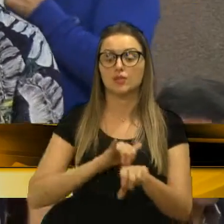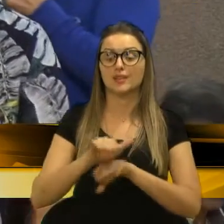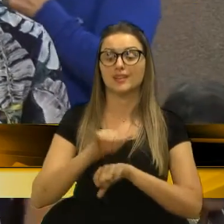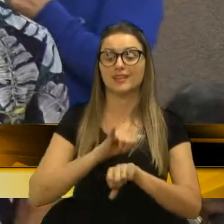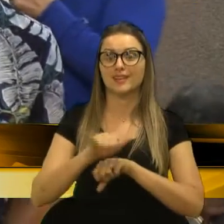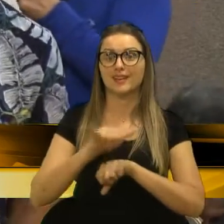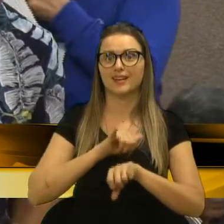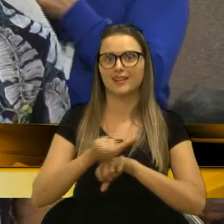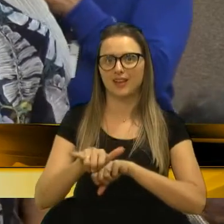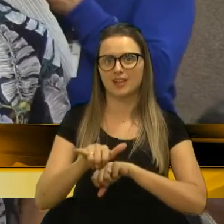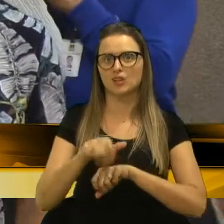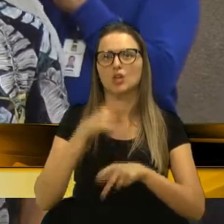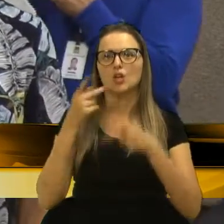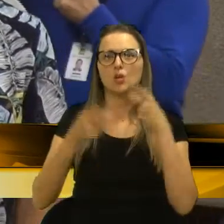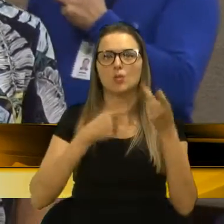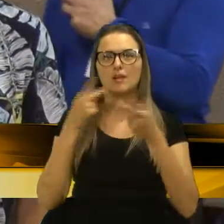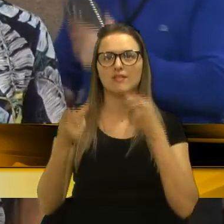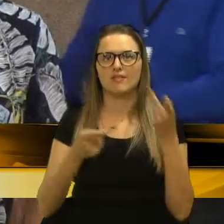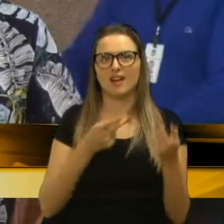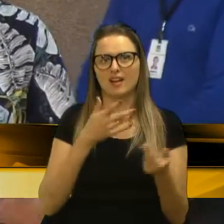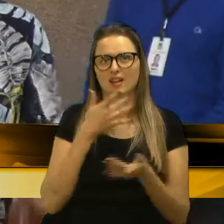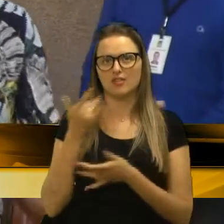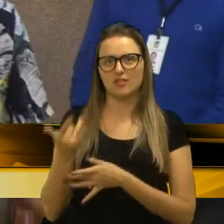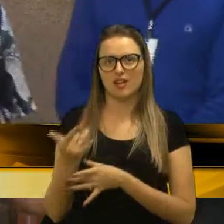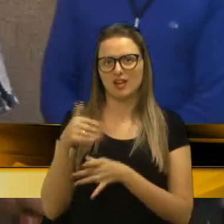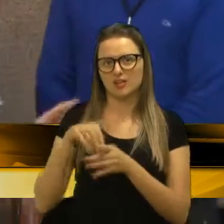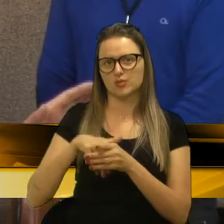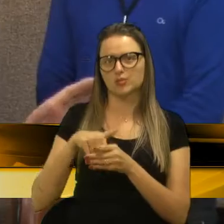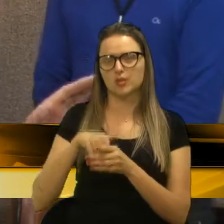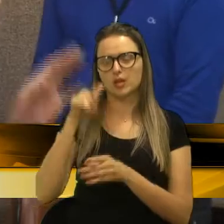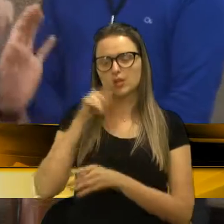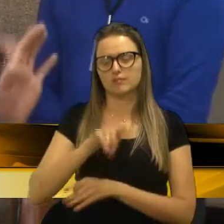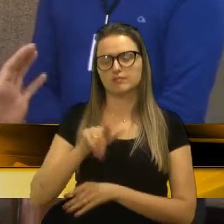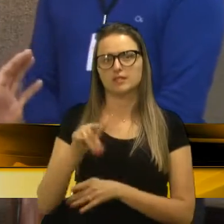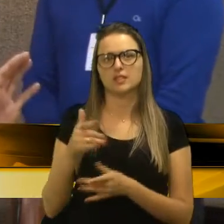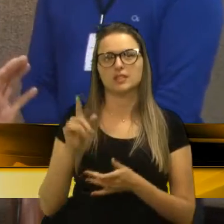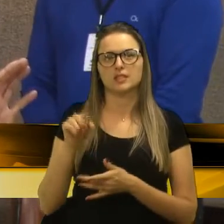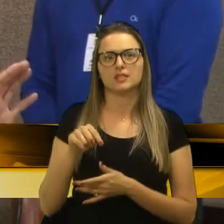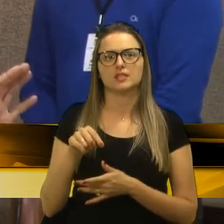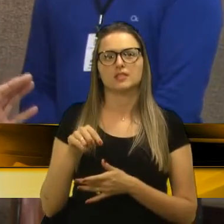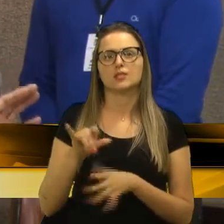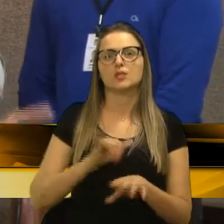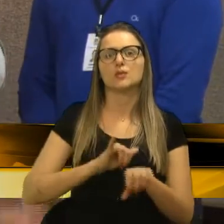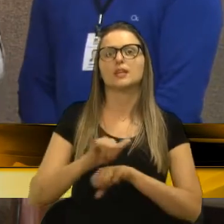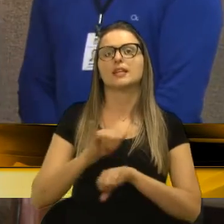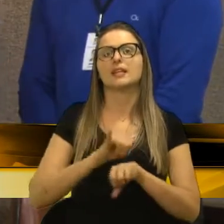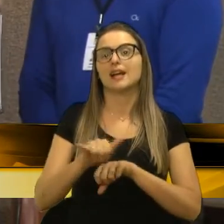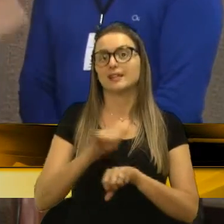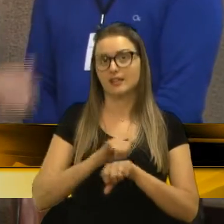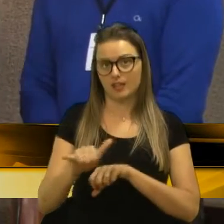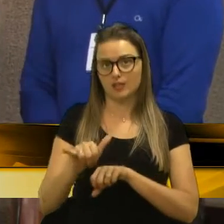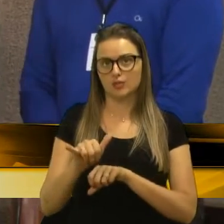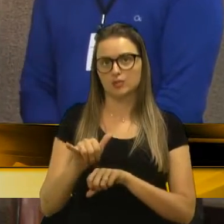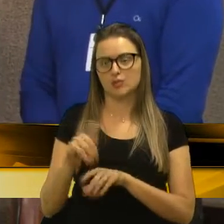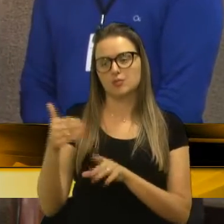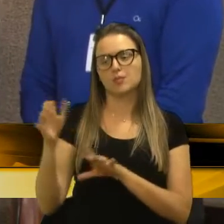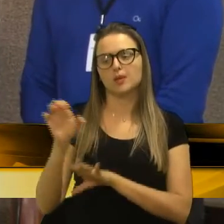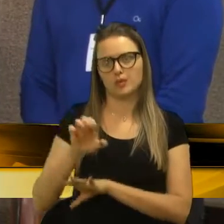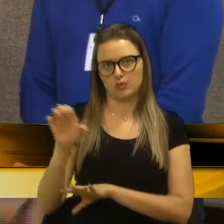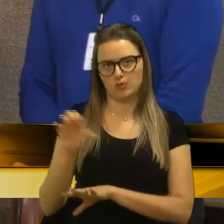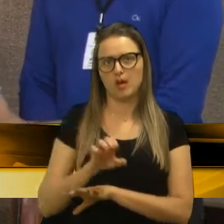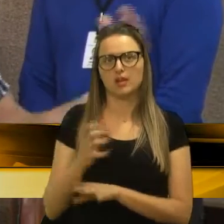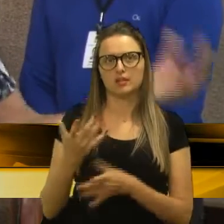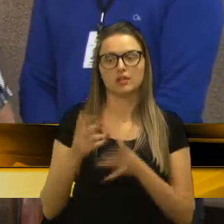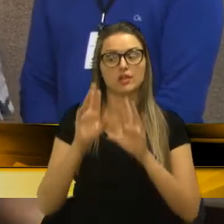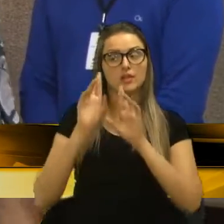com discursos fáceis, discursos, né? Caíram no conto do bilhete. Mais uma vez,